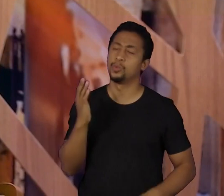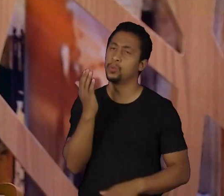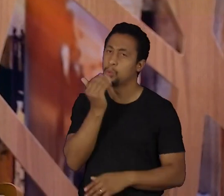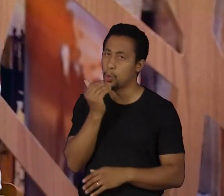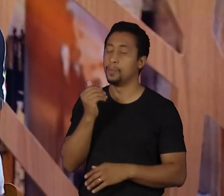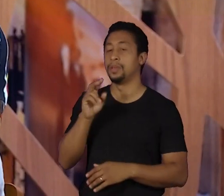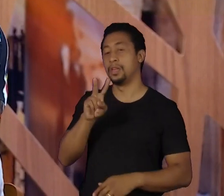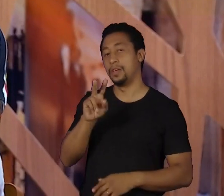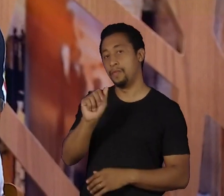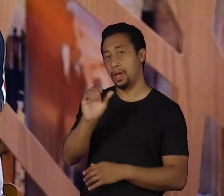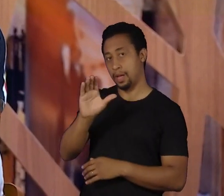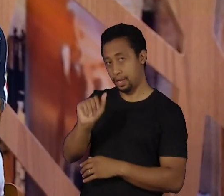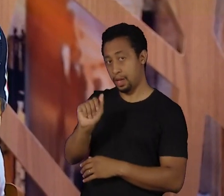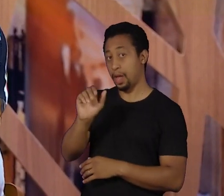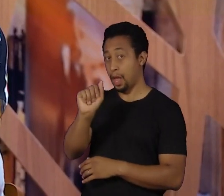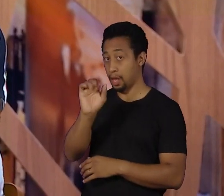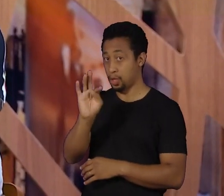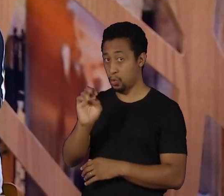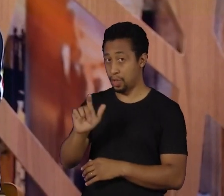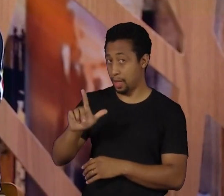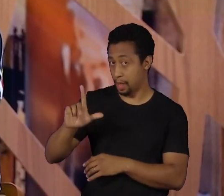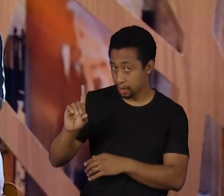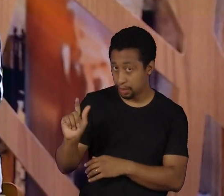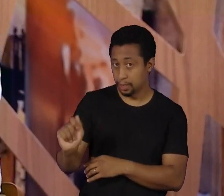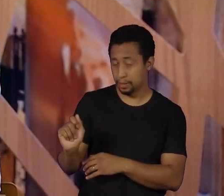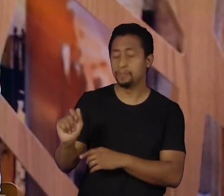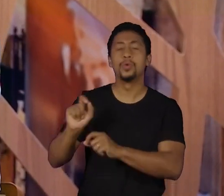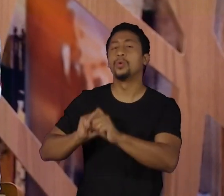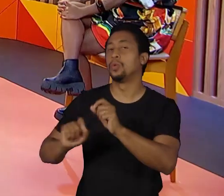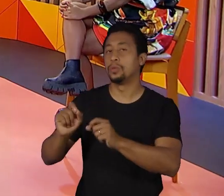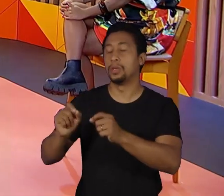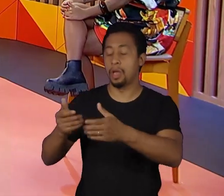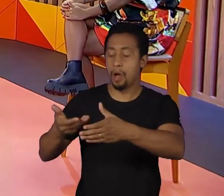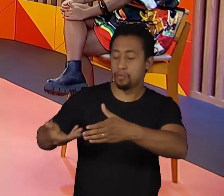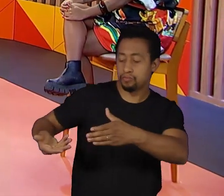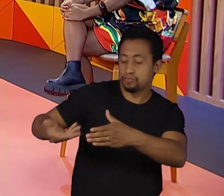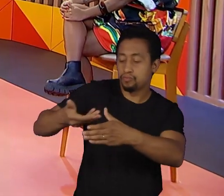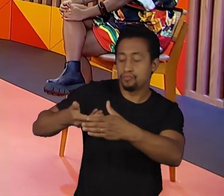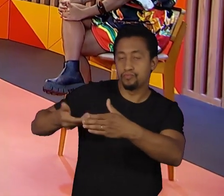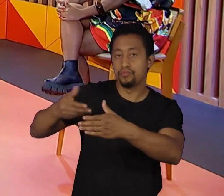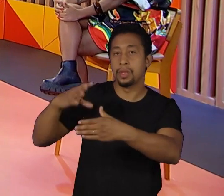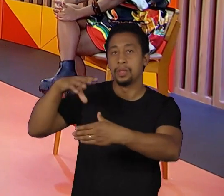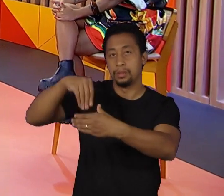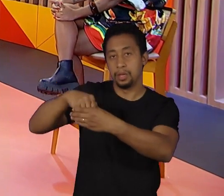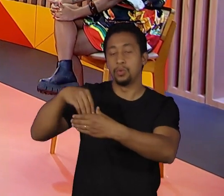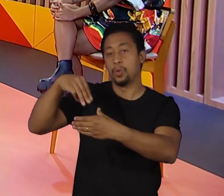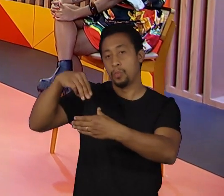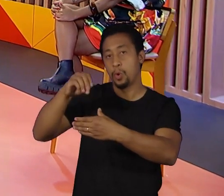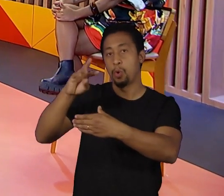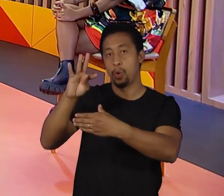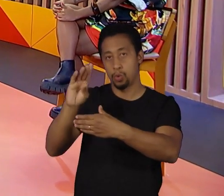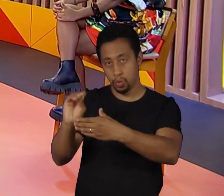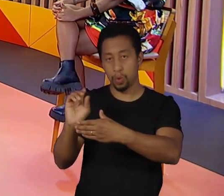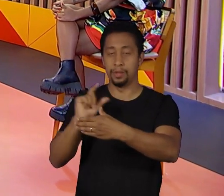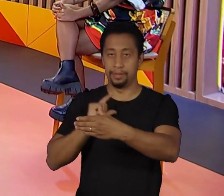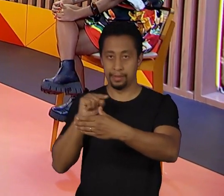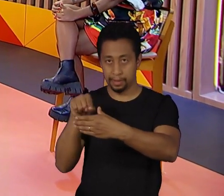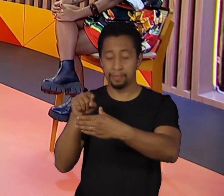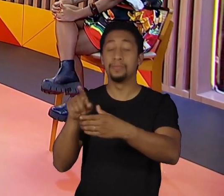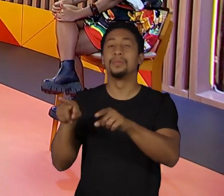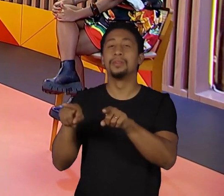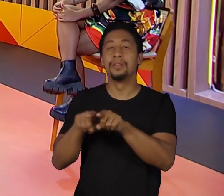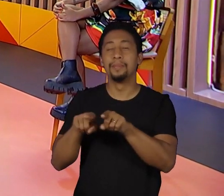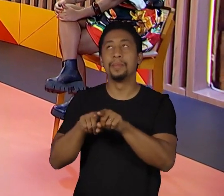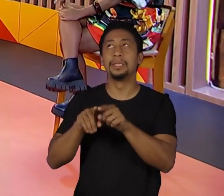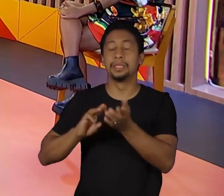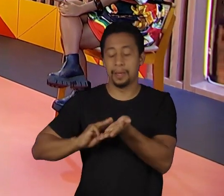atolada, né? Que é um caldo que tem lá, mocotó, pastel também. O pastel de lá é diferente,